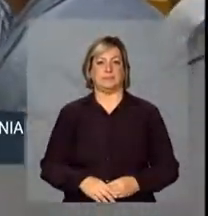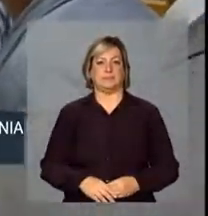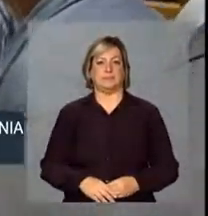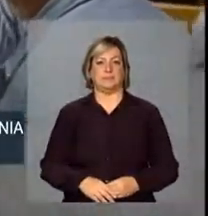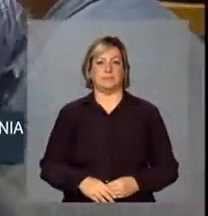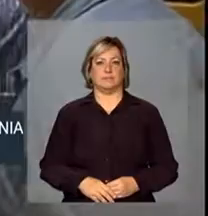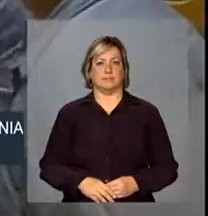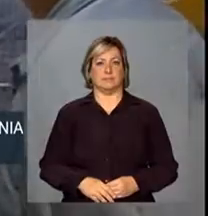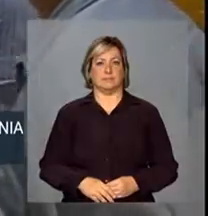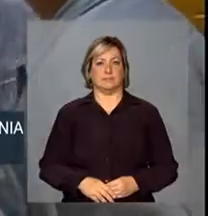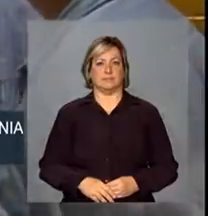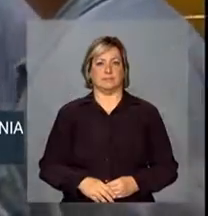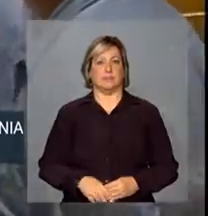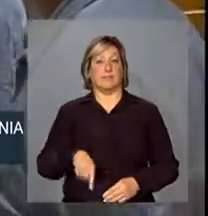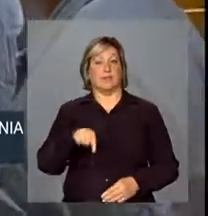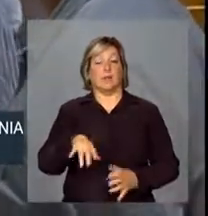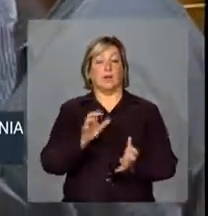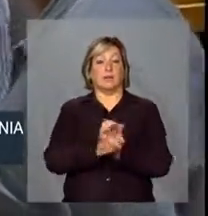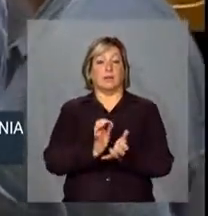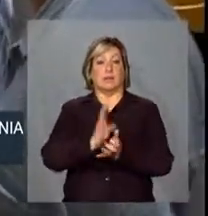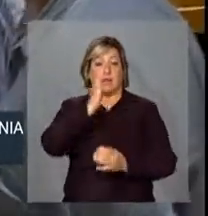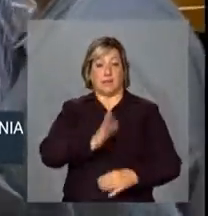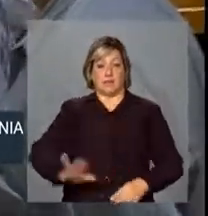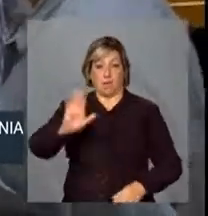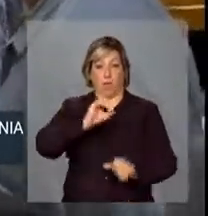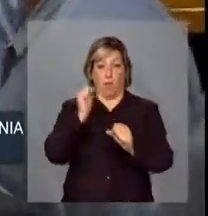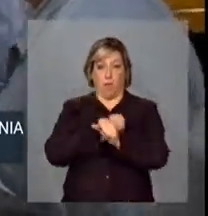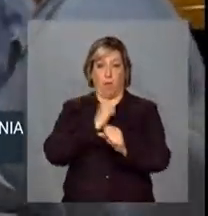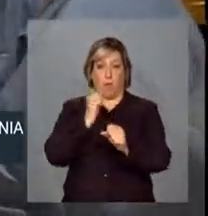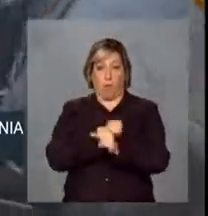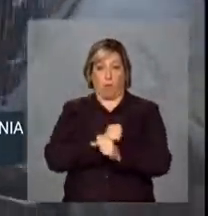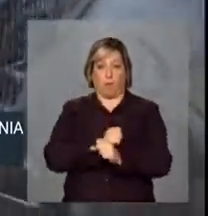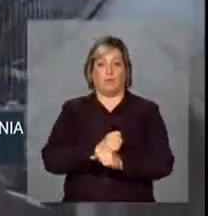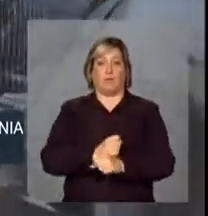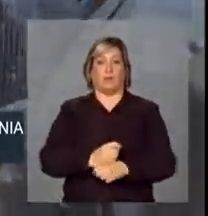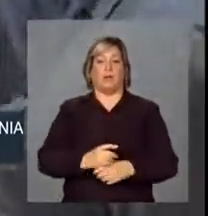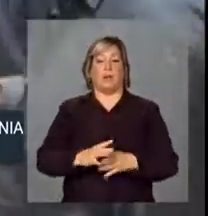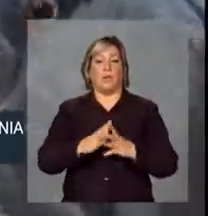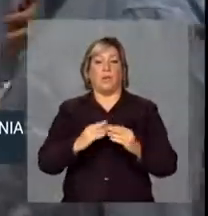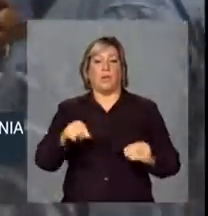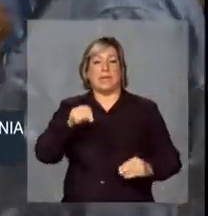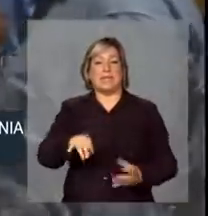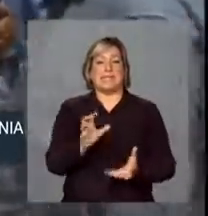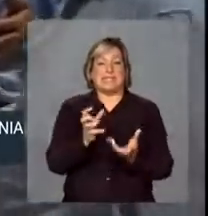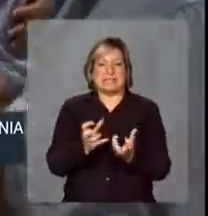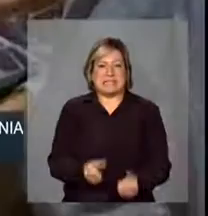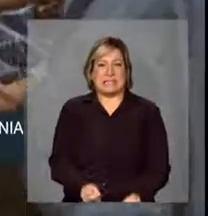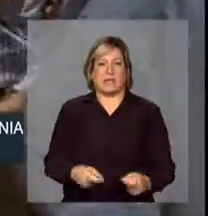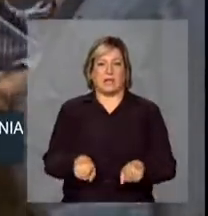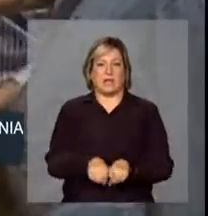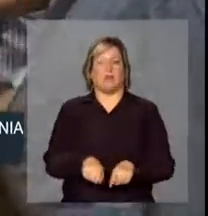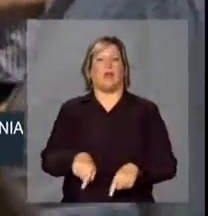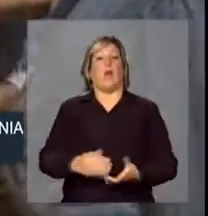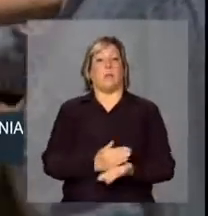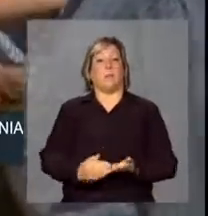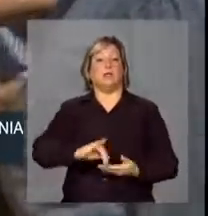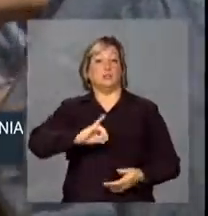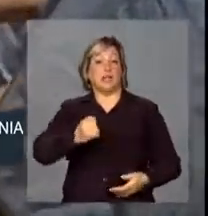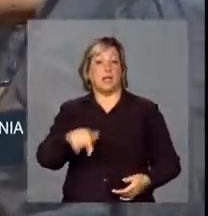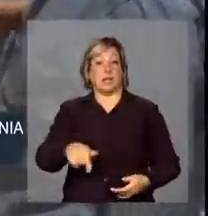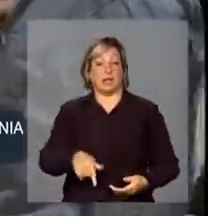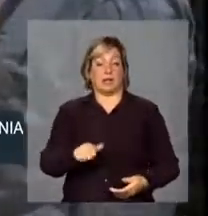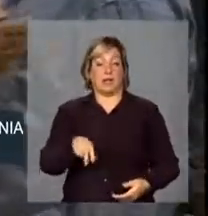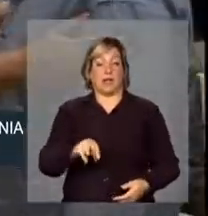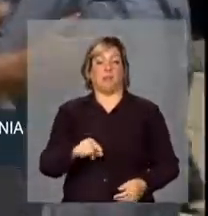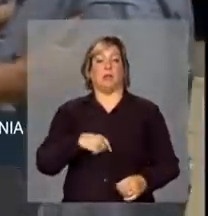Pernambucano o departamento Nacional de obras contra as secas iniciou em janeiro deste ano os testes de bombeamento do